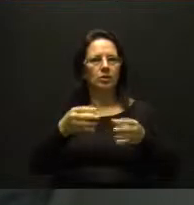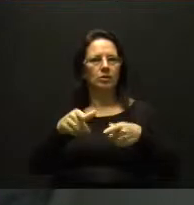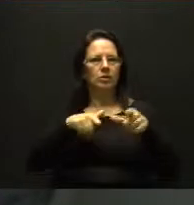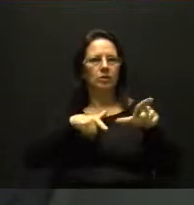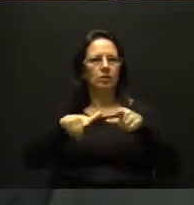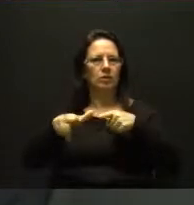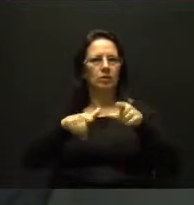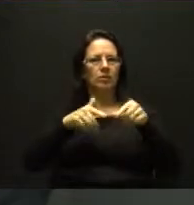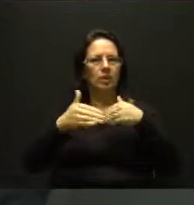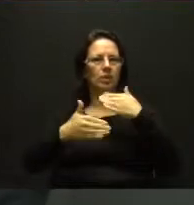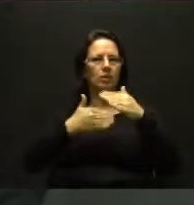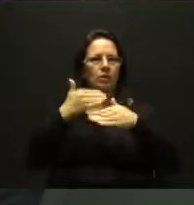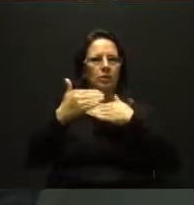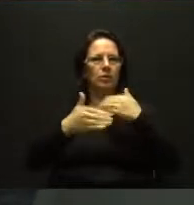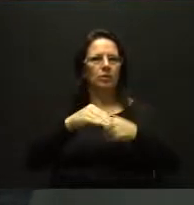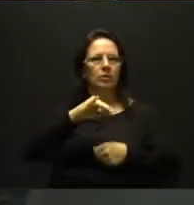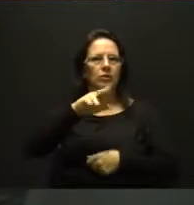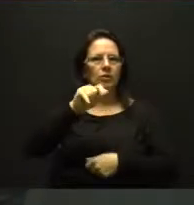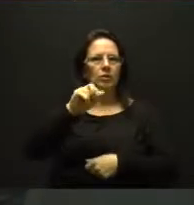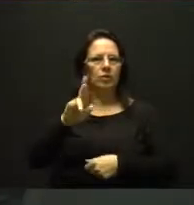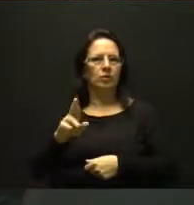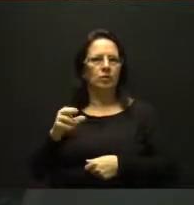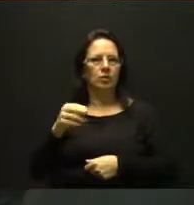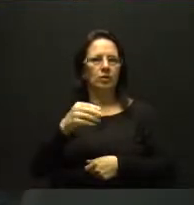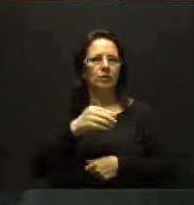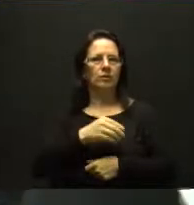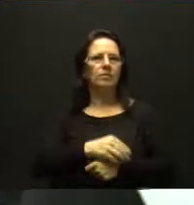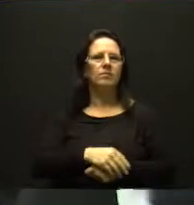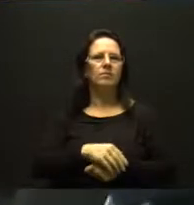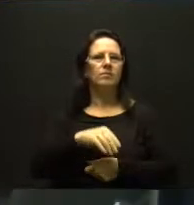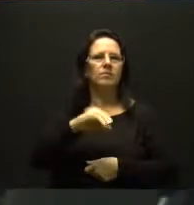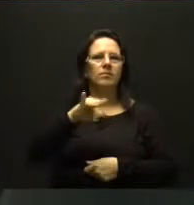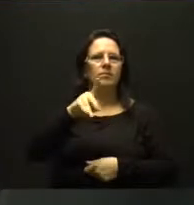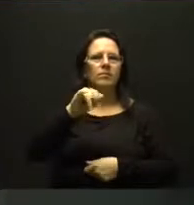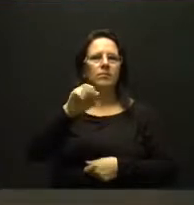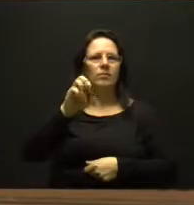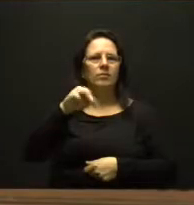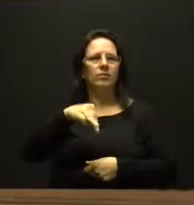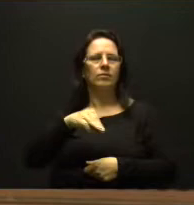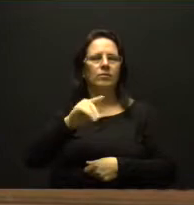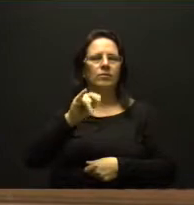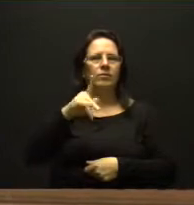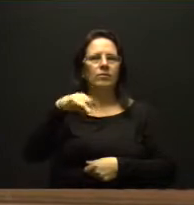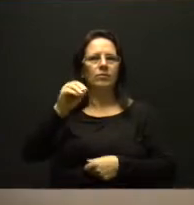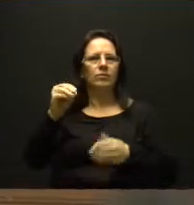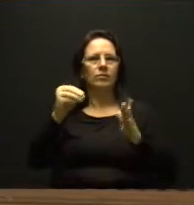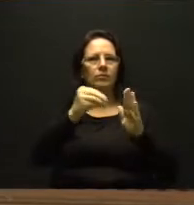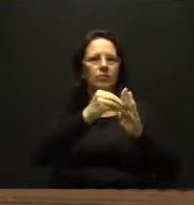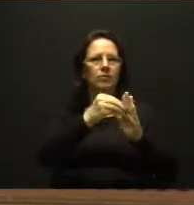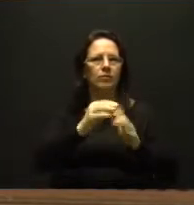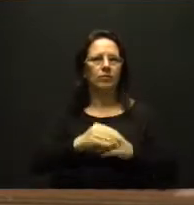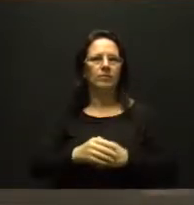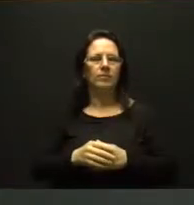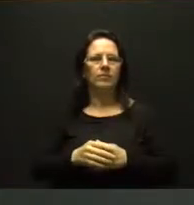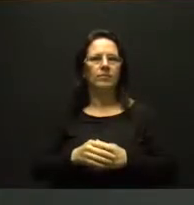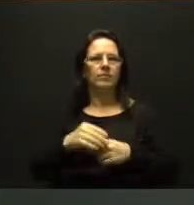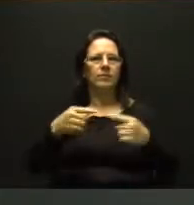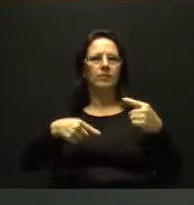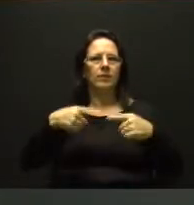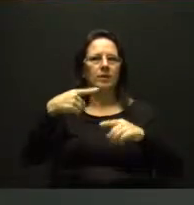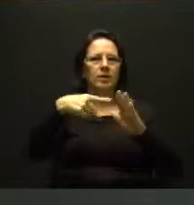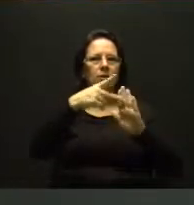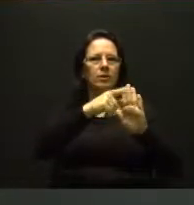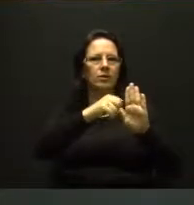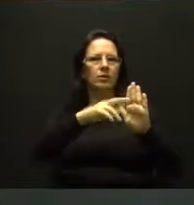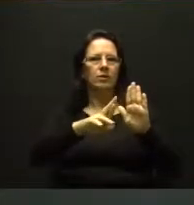jair ferreira o ex-presidente nelson batista vice-presidente agnaldo alves araújo membro em discussão